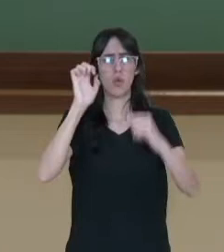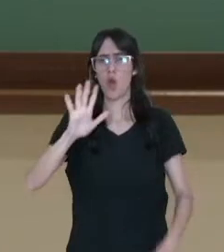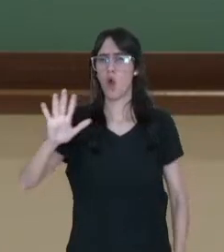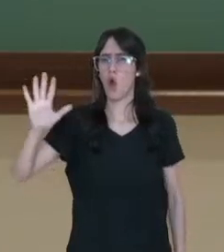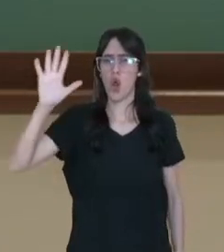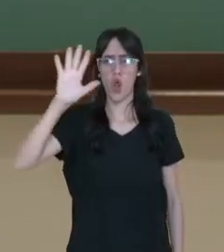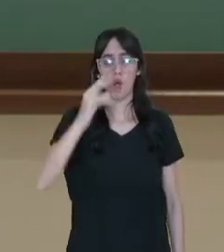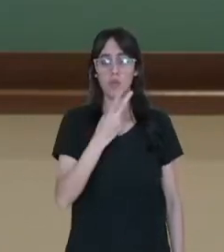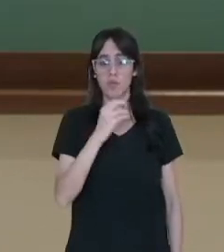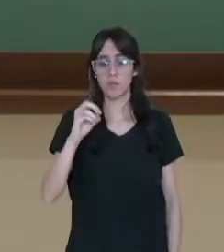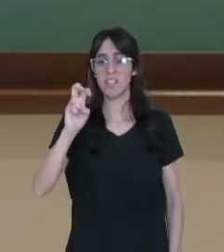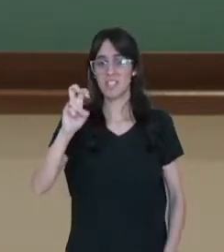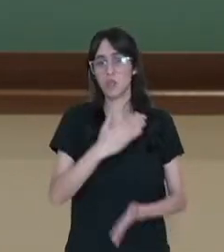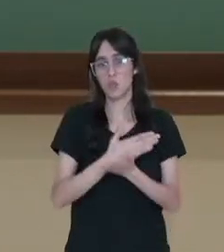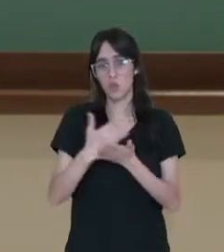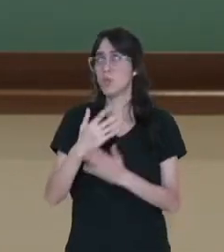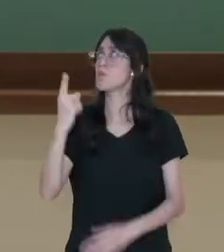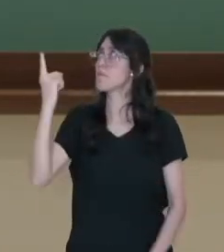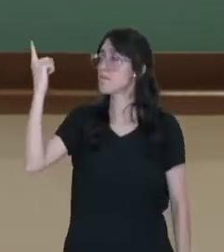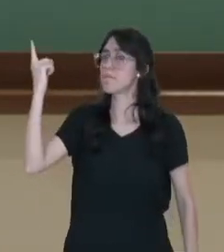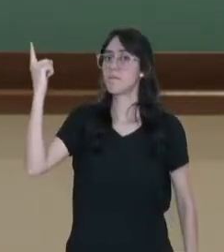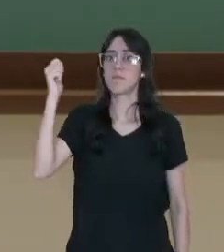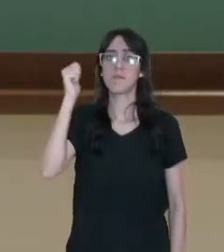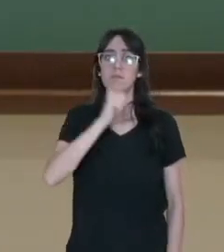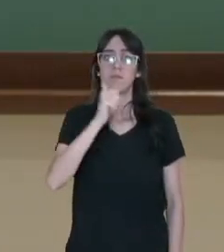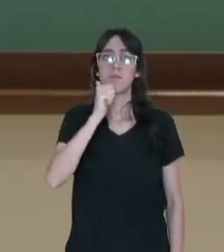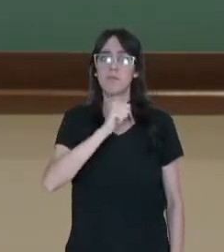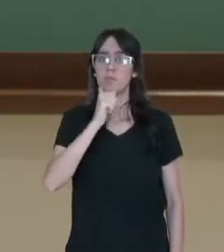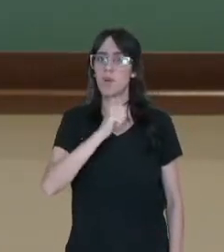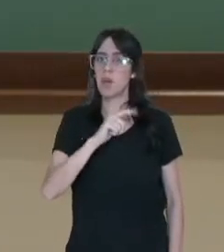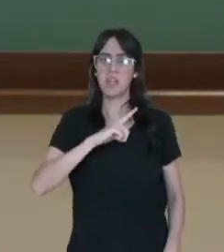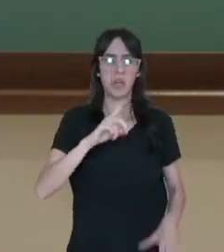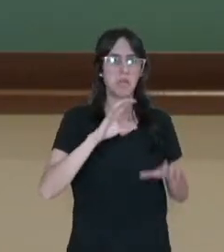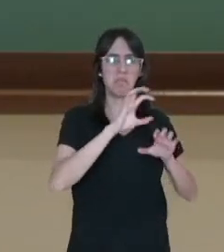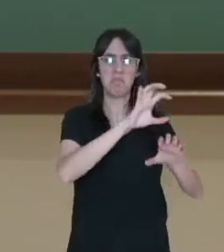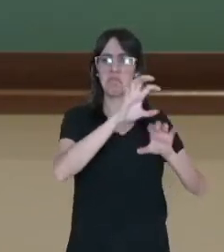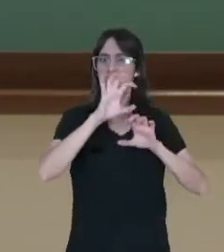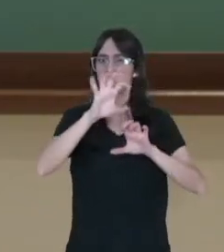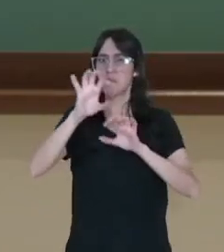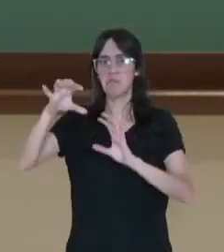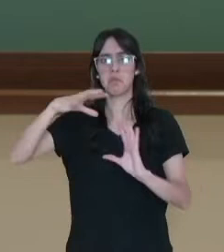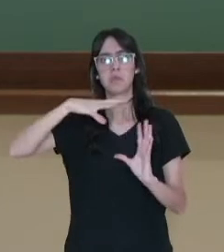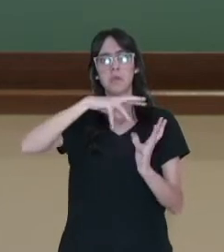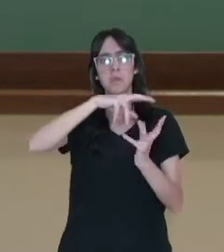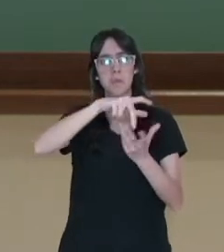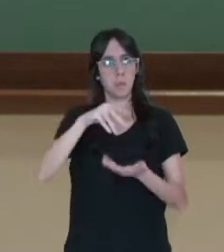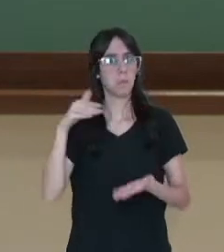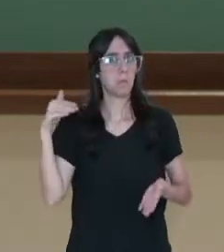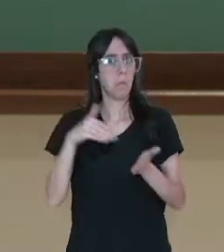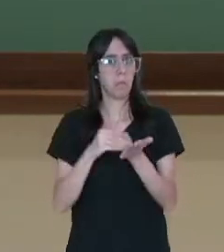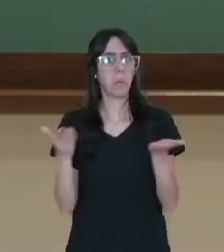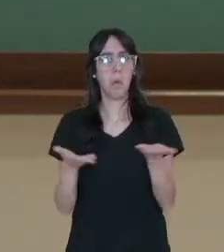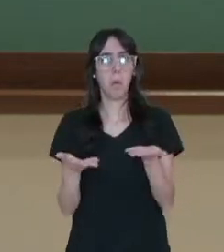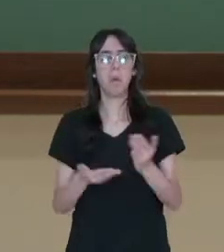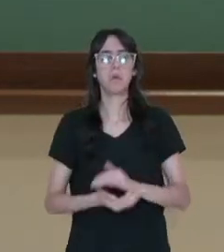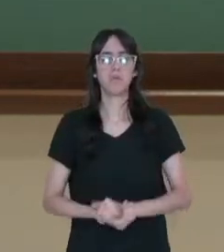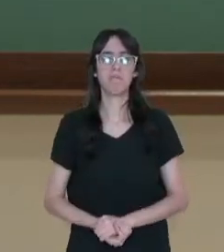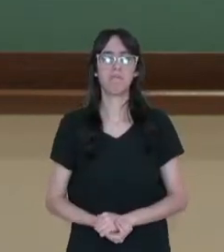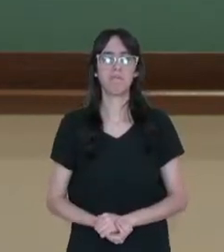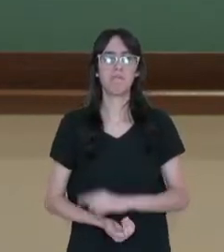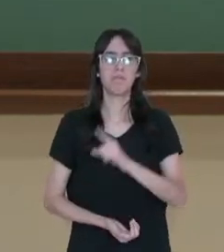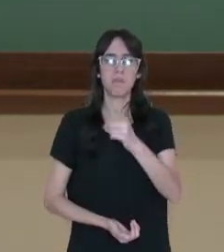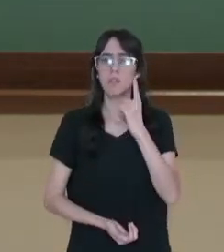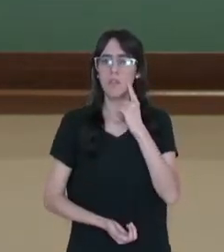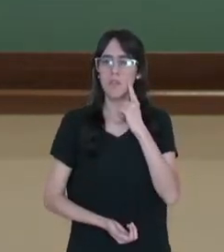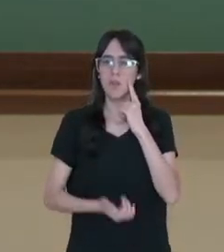desde 2005, e ela é uma das mulheres mais influentes do mundo desde então. Então, reparou na informação que eu